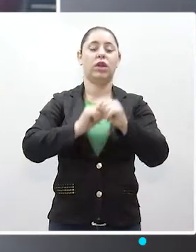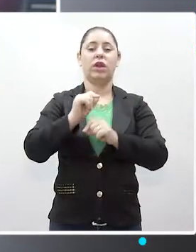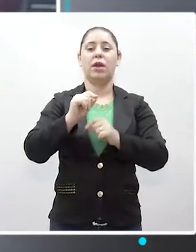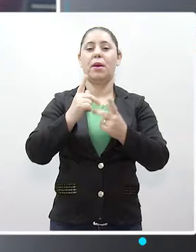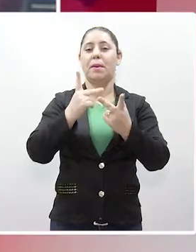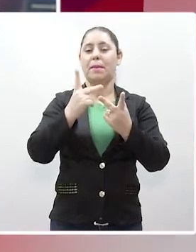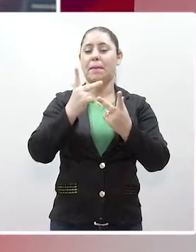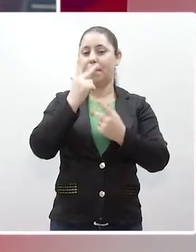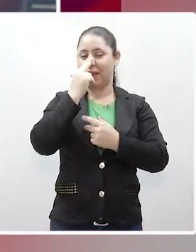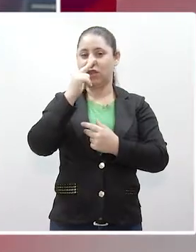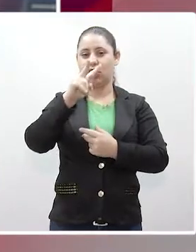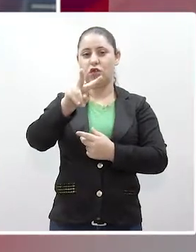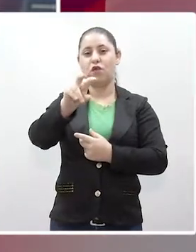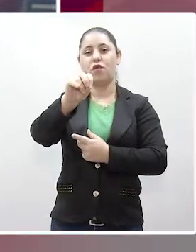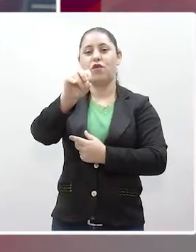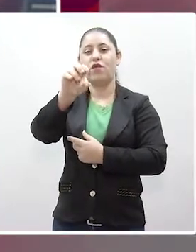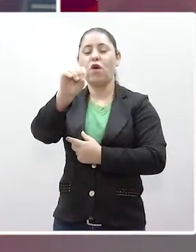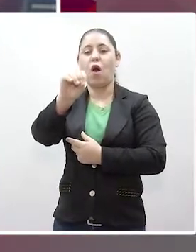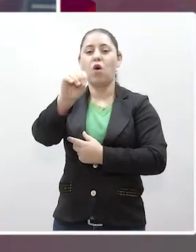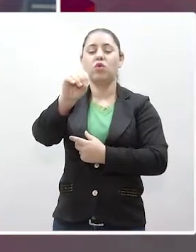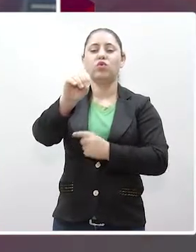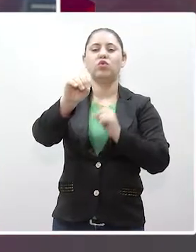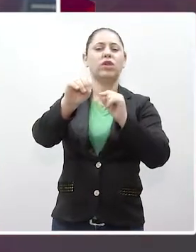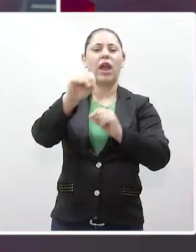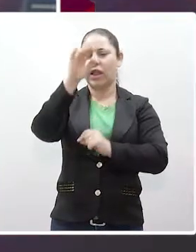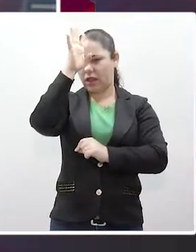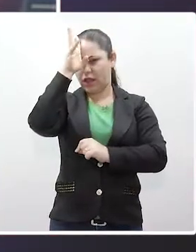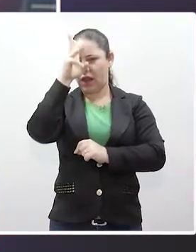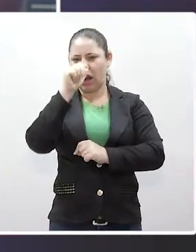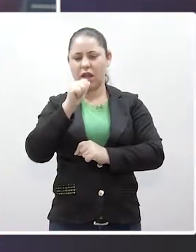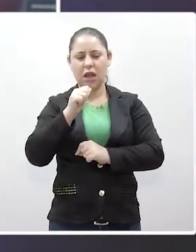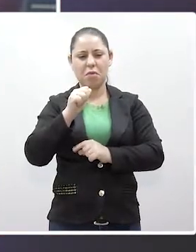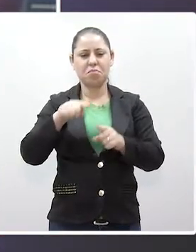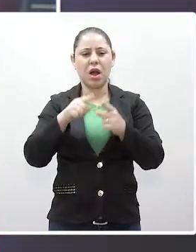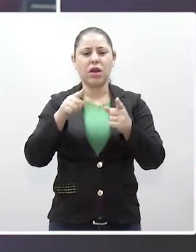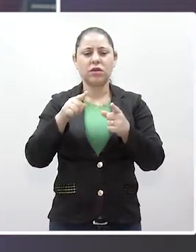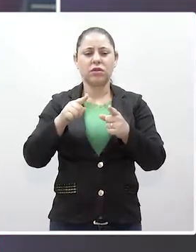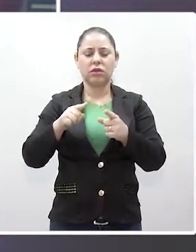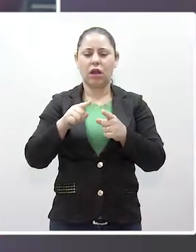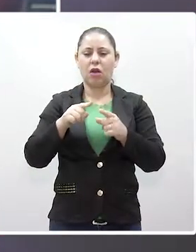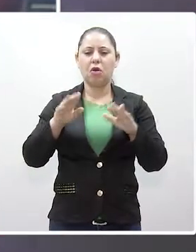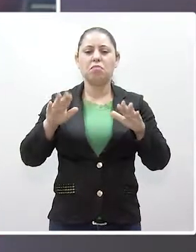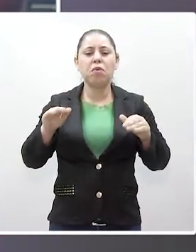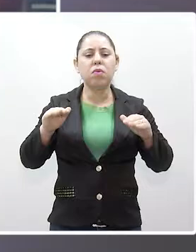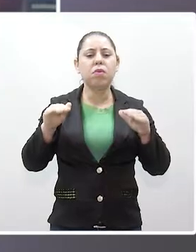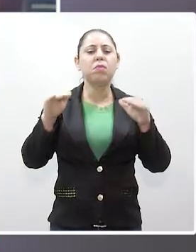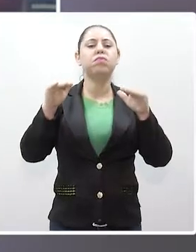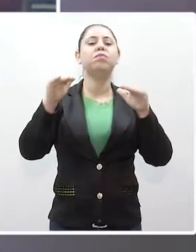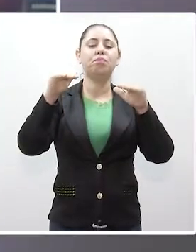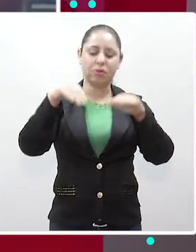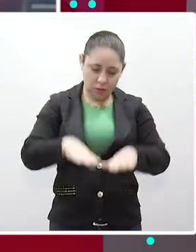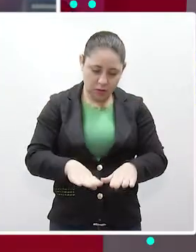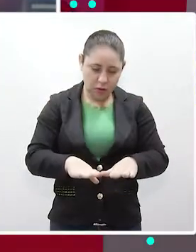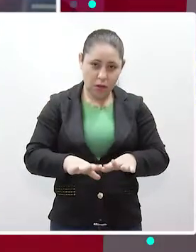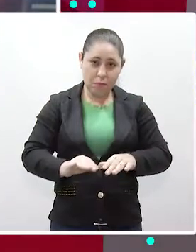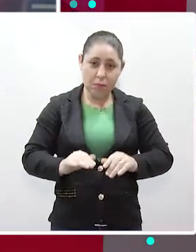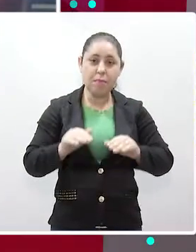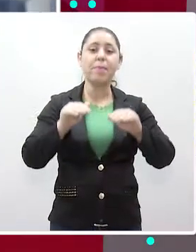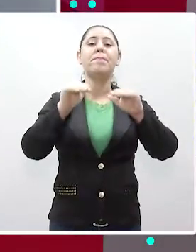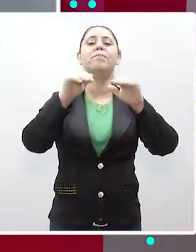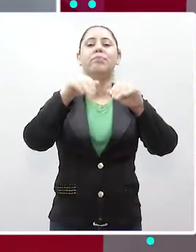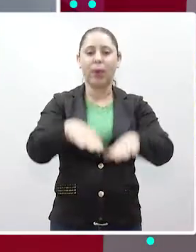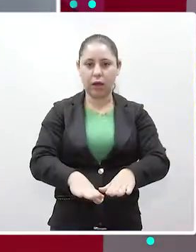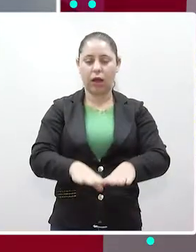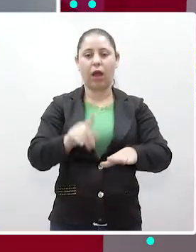galinha. Já viu o voo de galinha? O voo de galinha, ela voa, mas é pouquinho e cai, né? Sim. Então a gente tem que